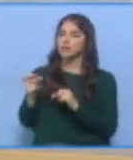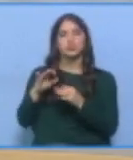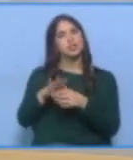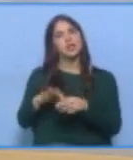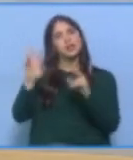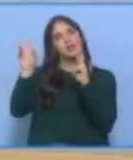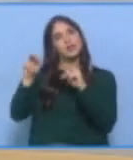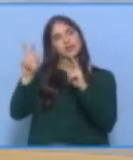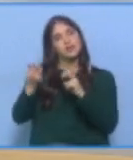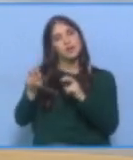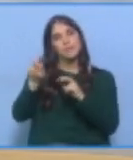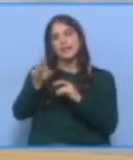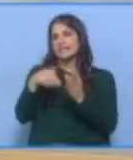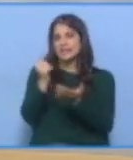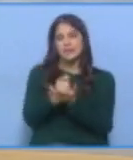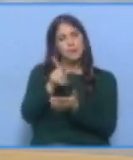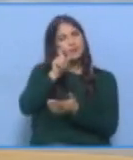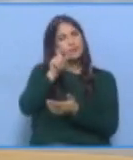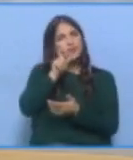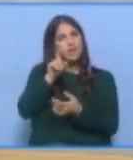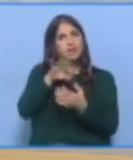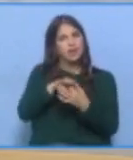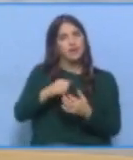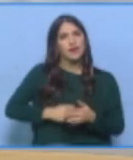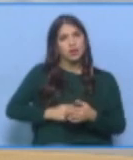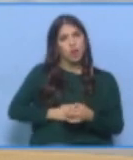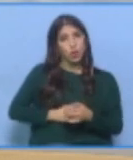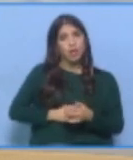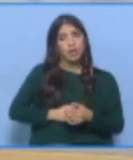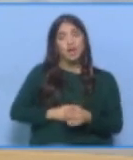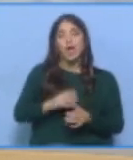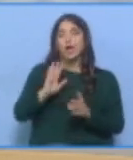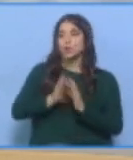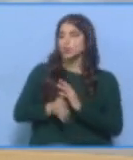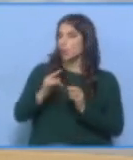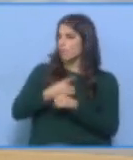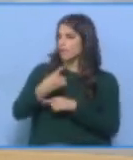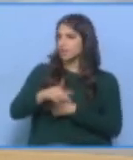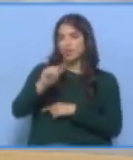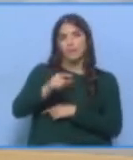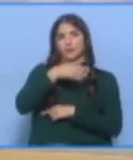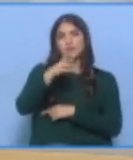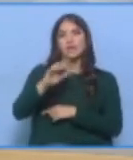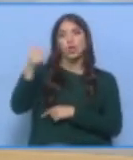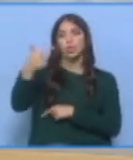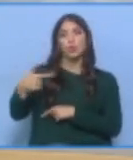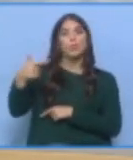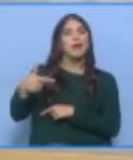questões fraturantes, sempre defender aquilo que era a doutrina católica. Aconteceu uma vez, também se conta, que uma vez na turma fizeram